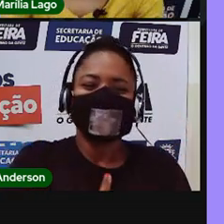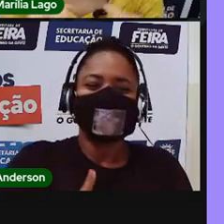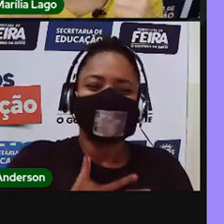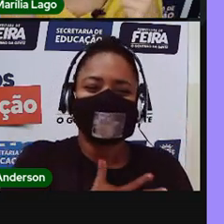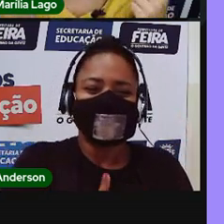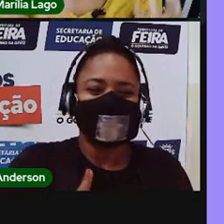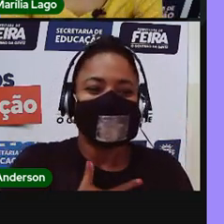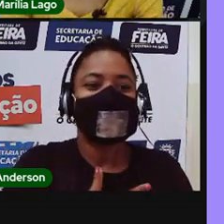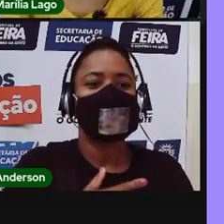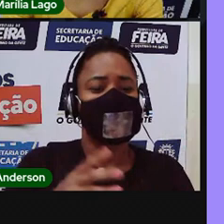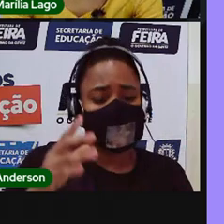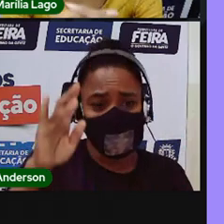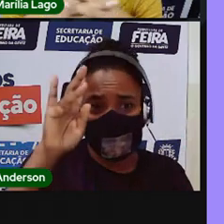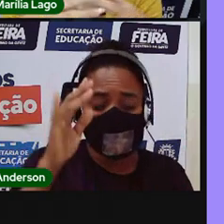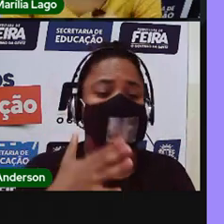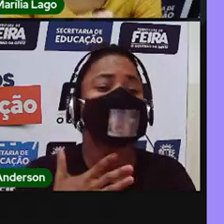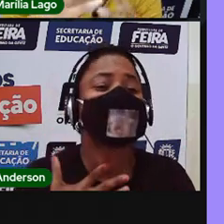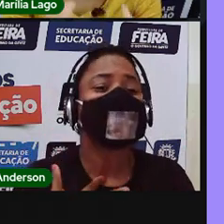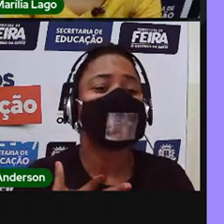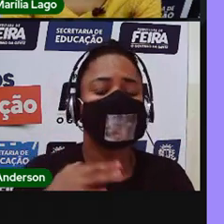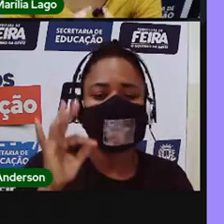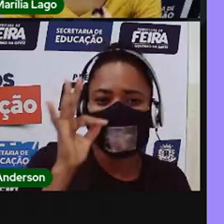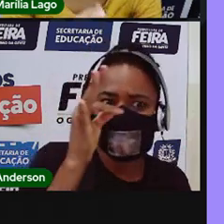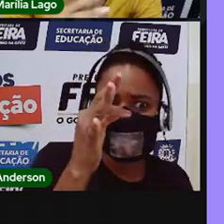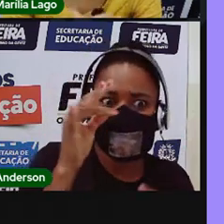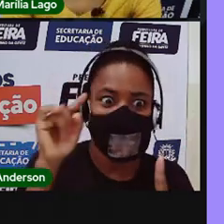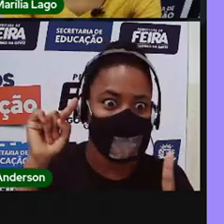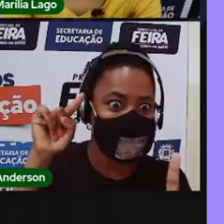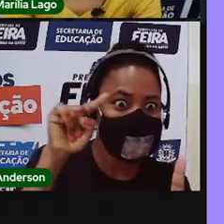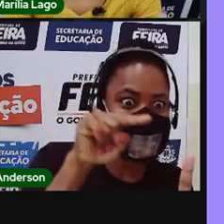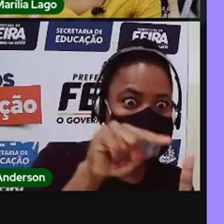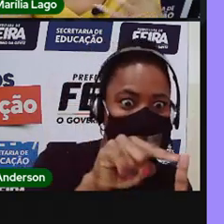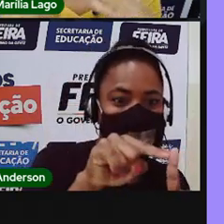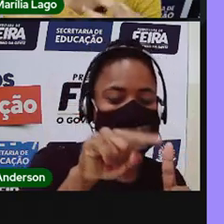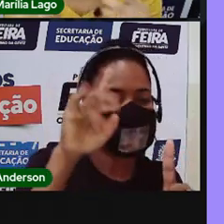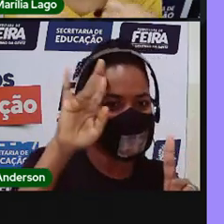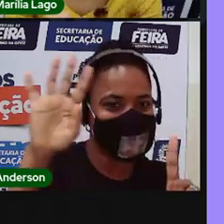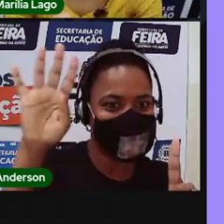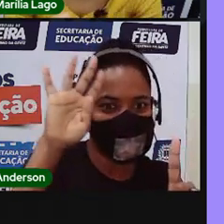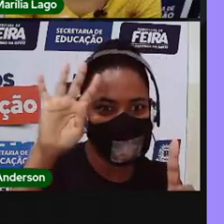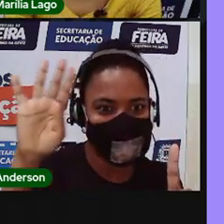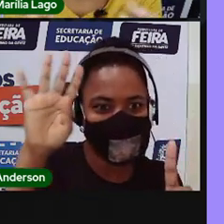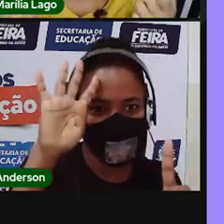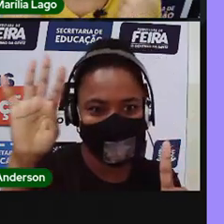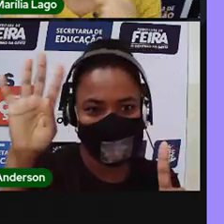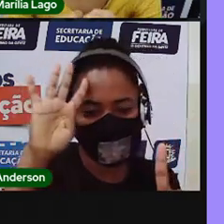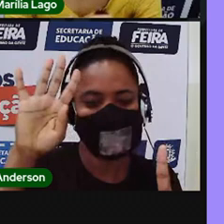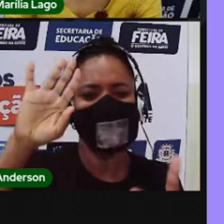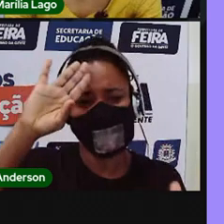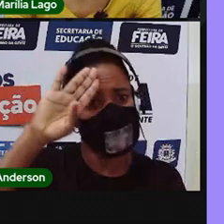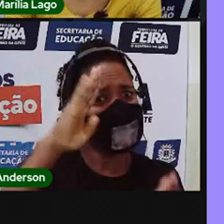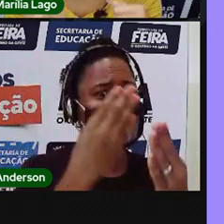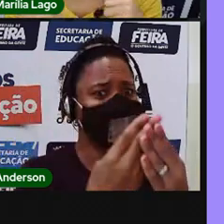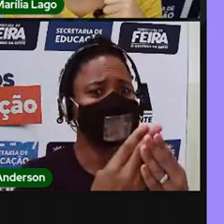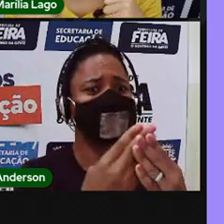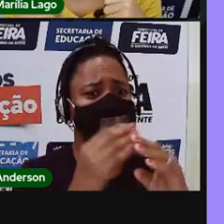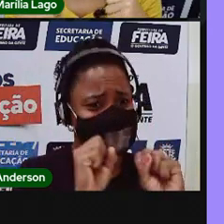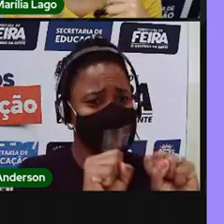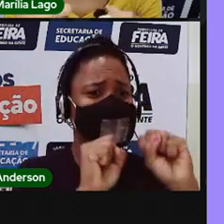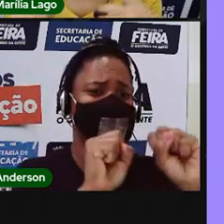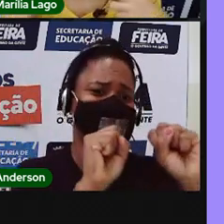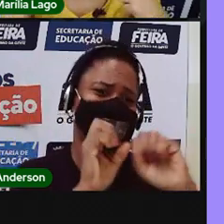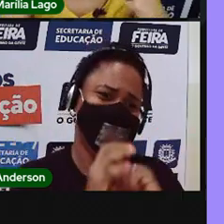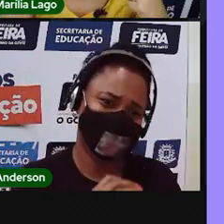nos seus sonhos, nas suas vontades. Porque tudo isso se torna possível quando já existe, né, a vontade,